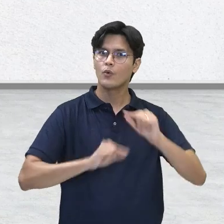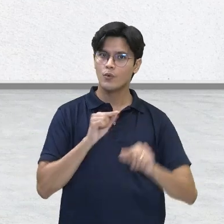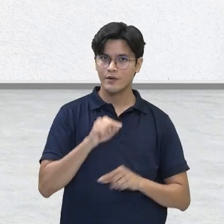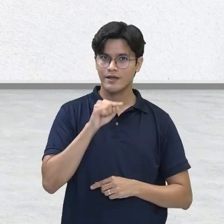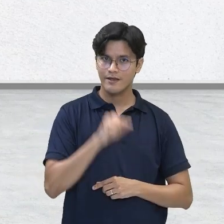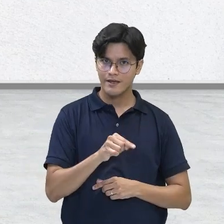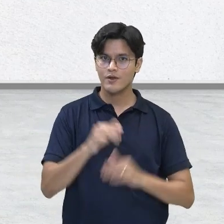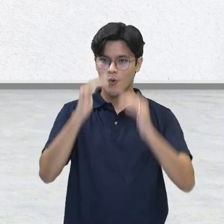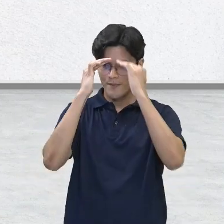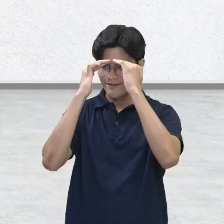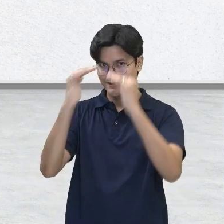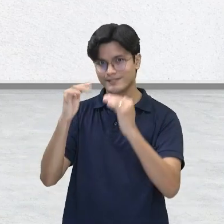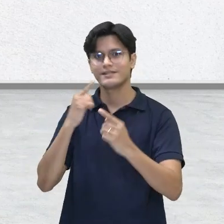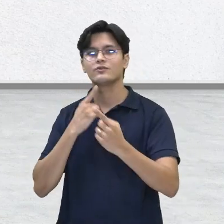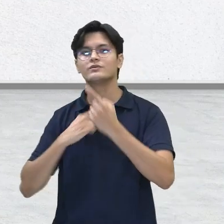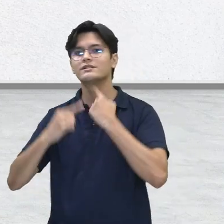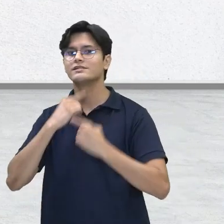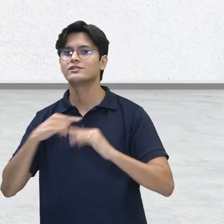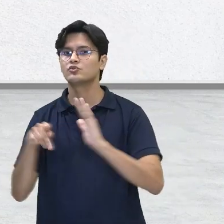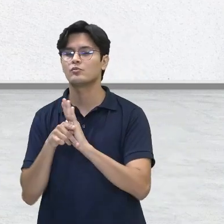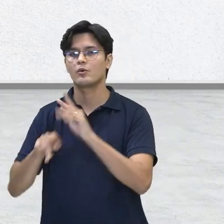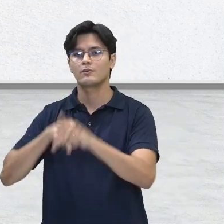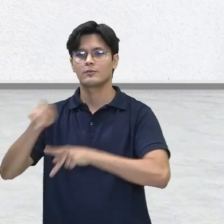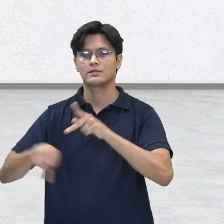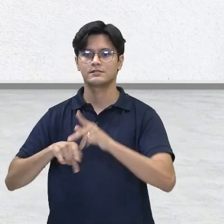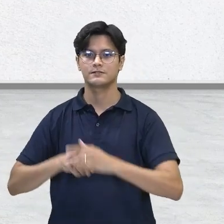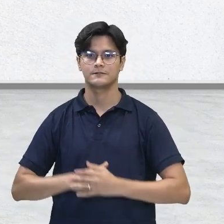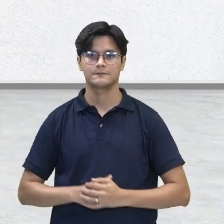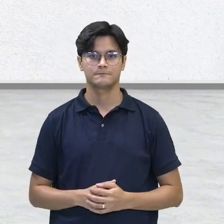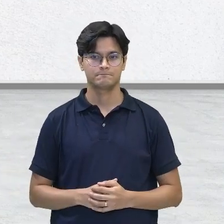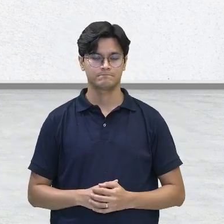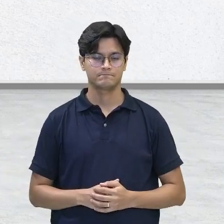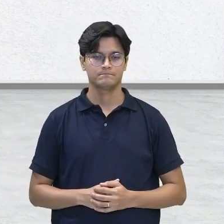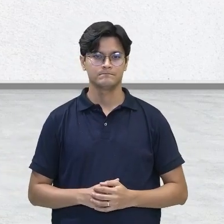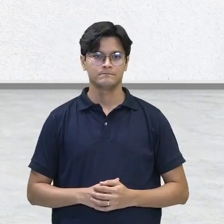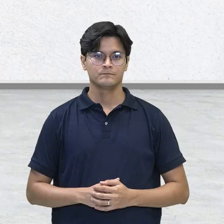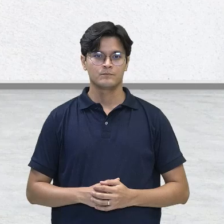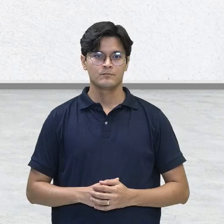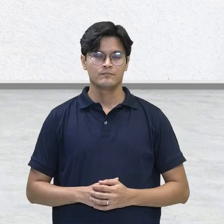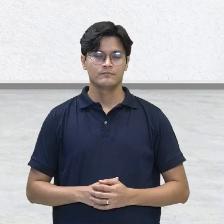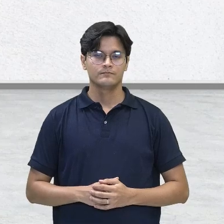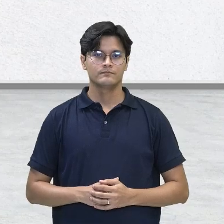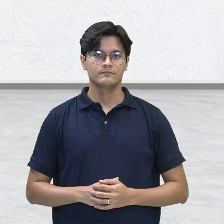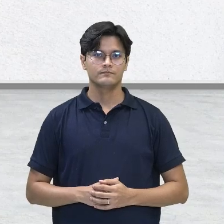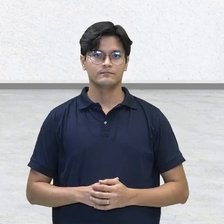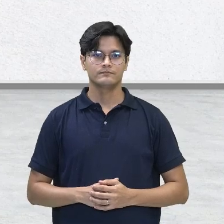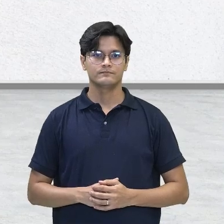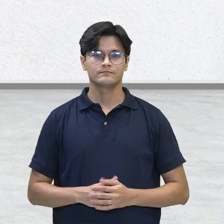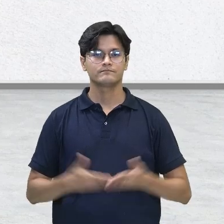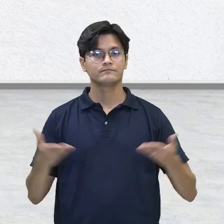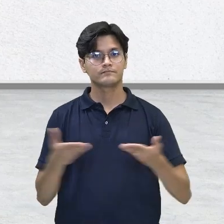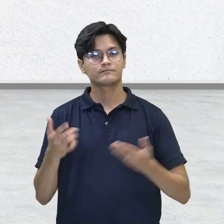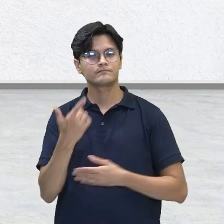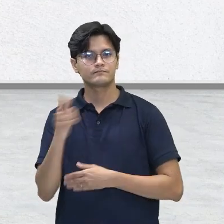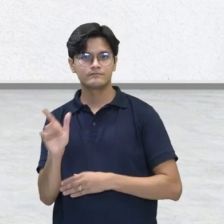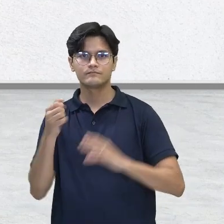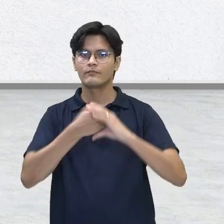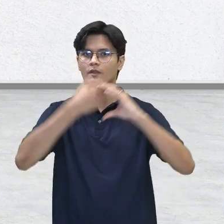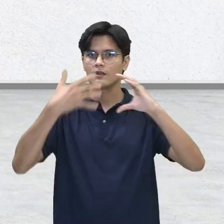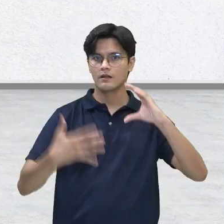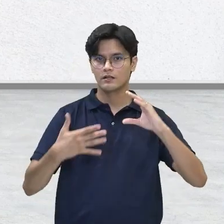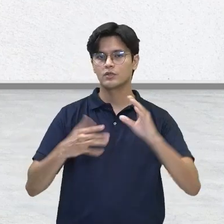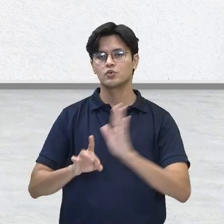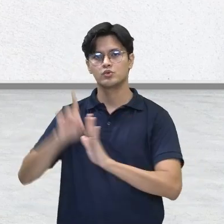coletiva. Certo? Muito bem. E aí vamos agora para uma outra característica, que é o direito individual versus